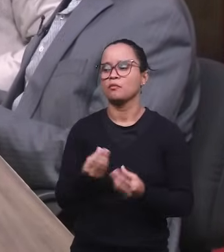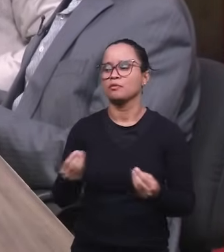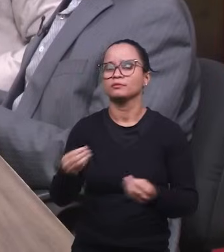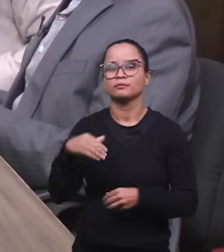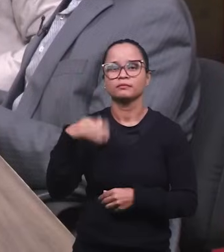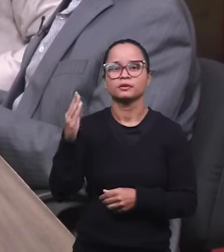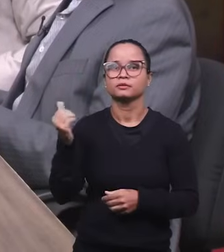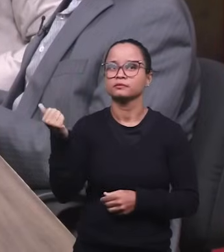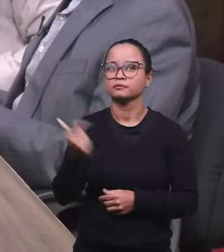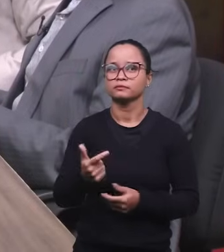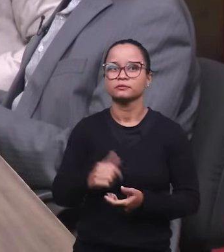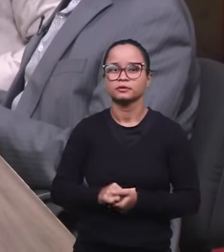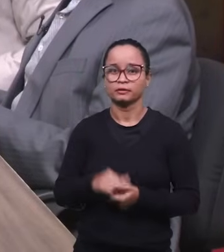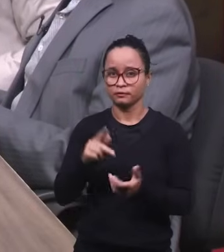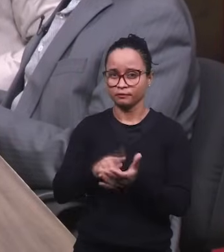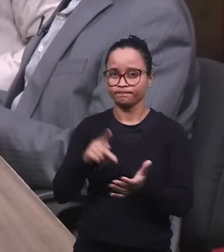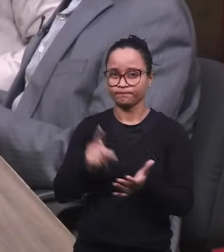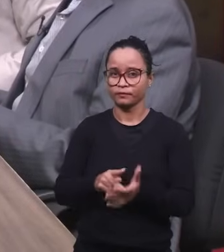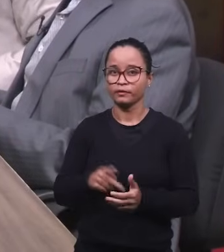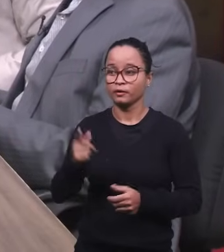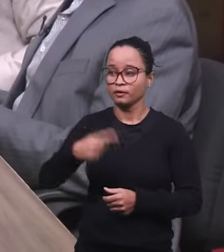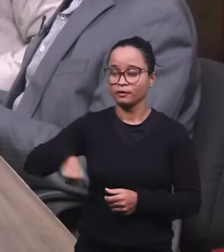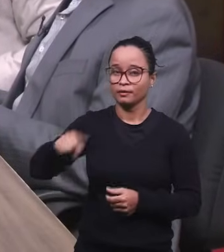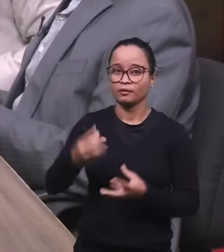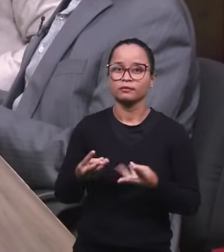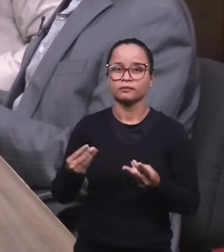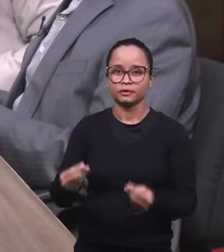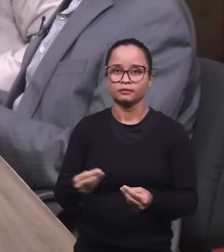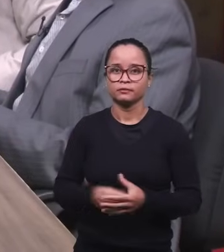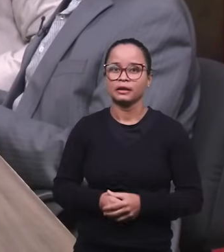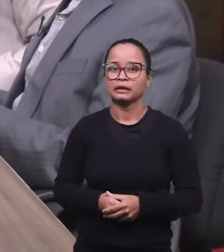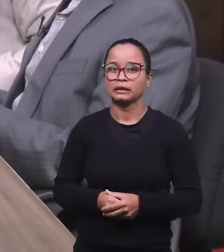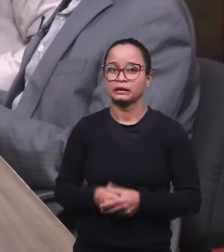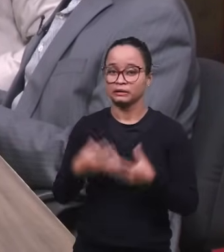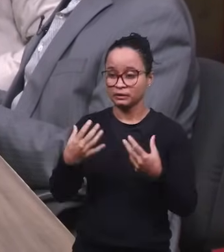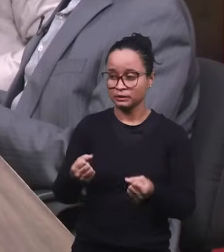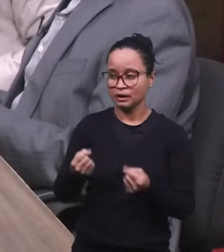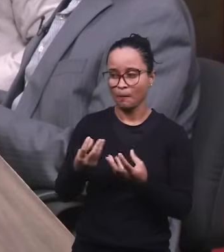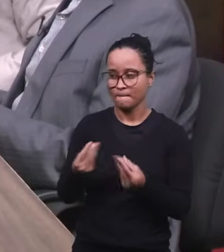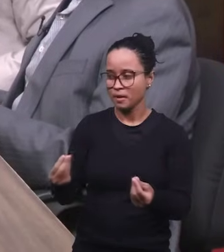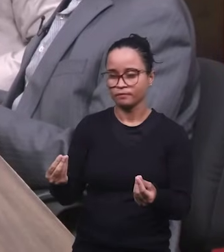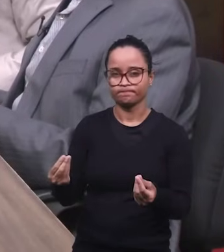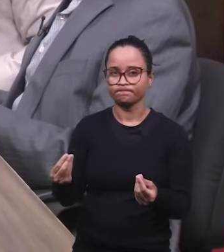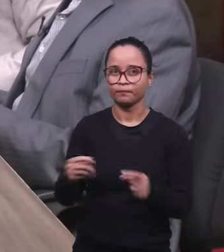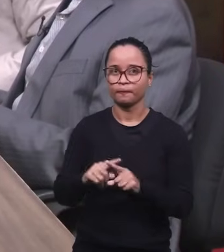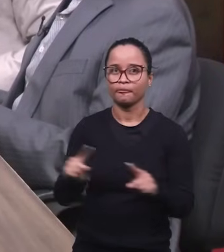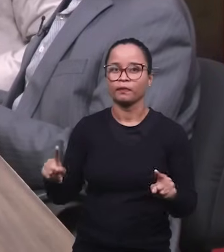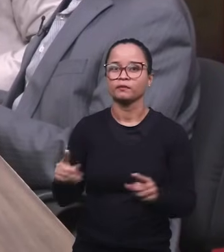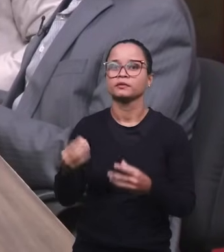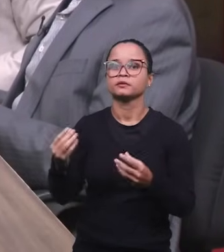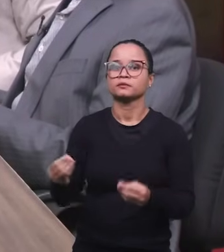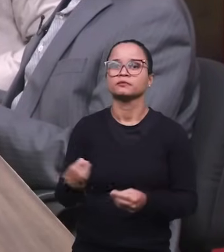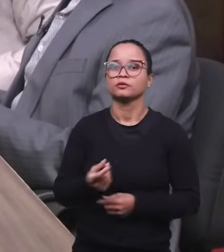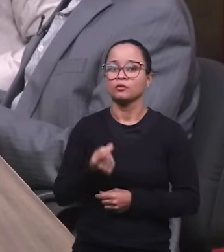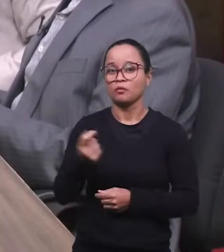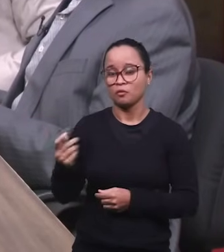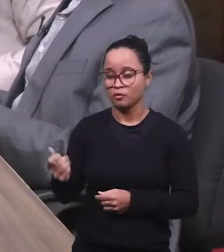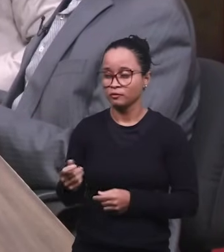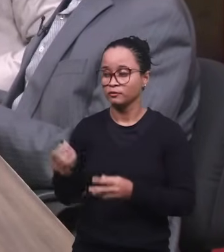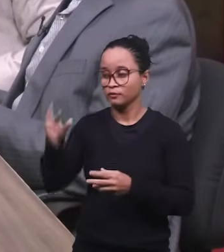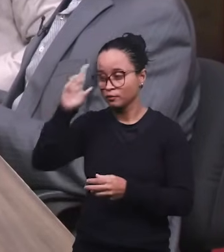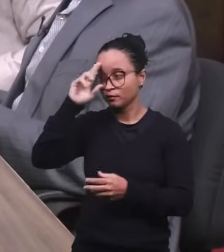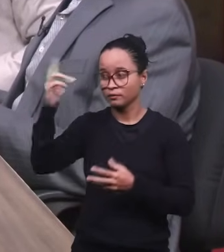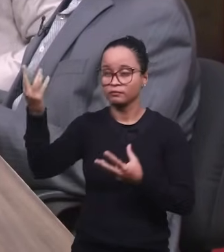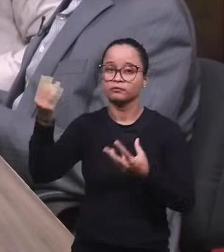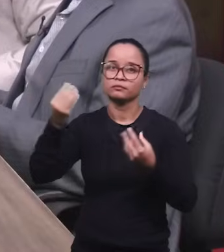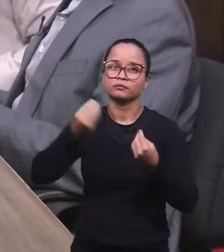Senhor muito mais daquilo, não é verdade, que nós merecemos, que temos recebido, não merecemos, mas depositamos um pouco